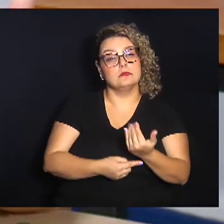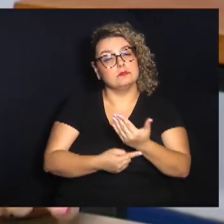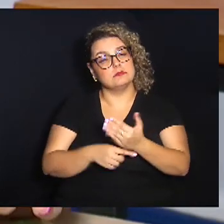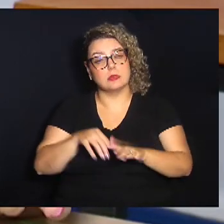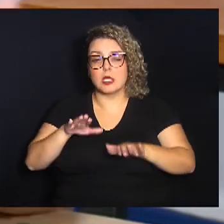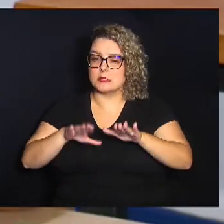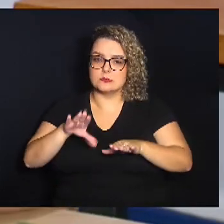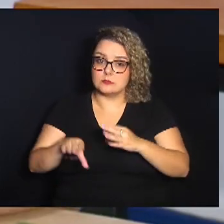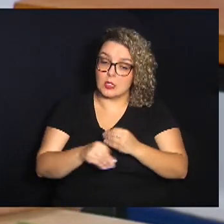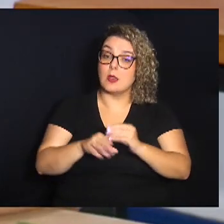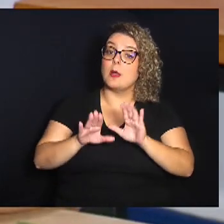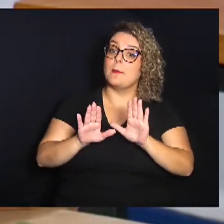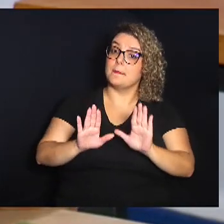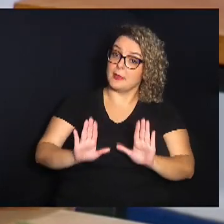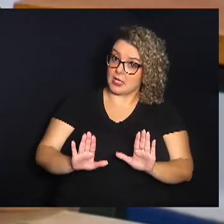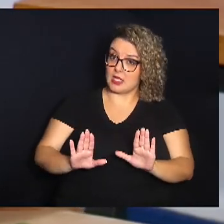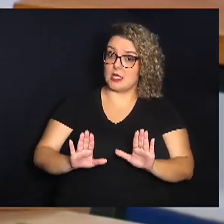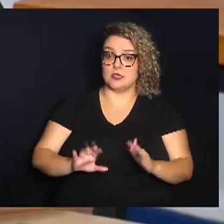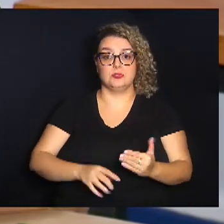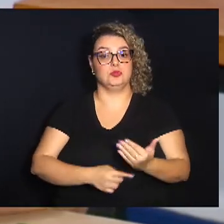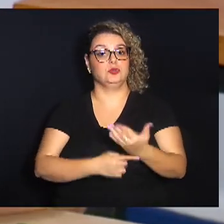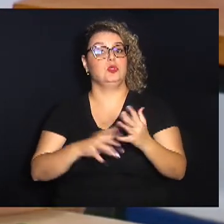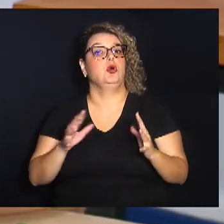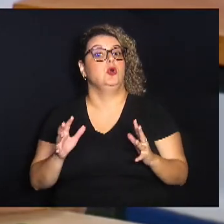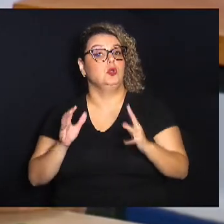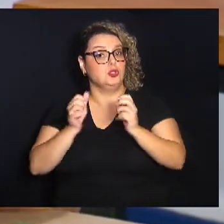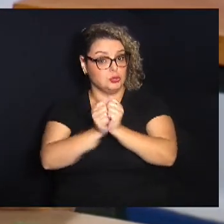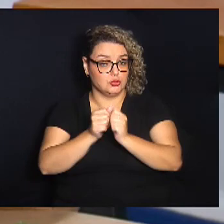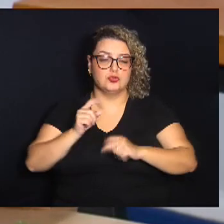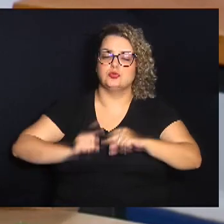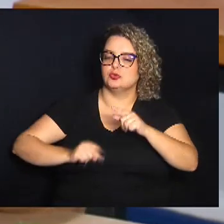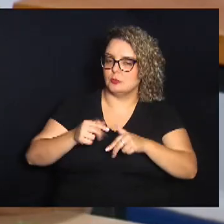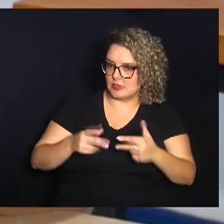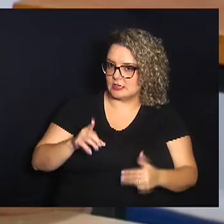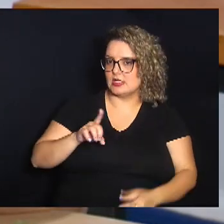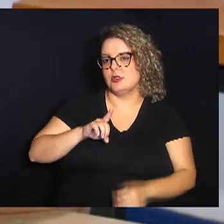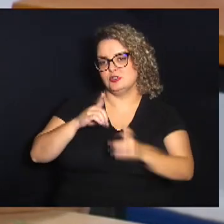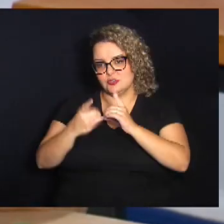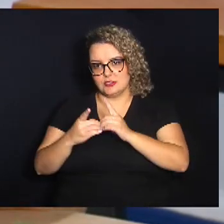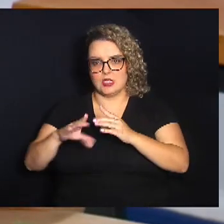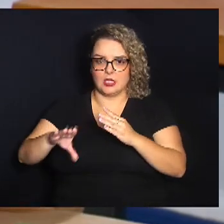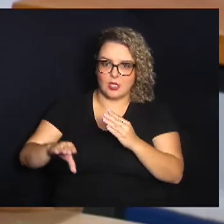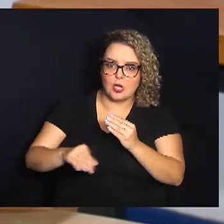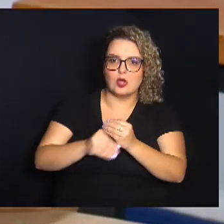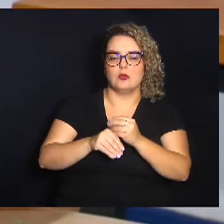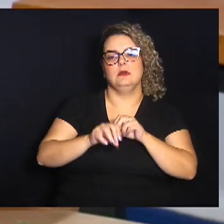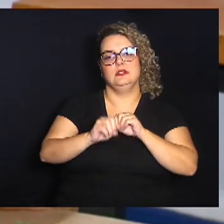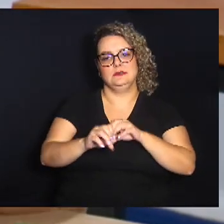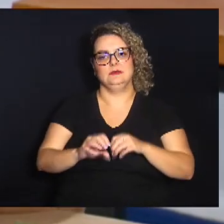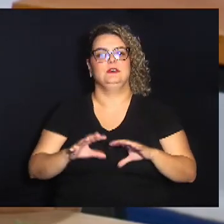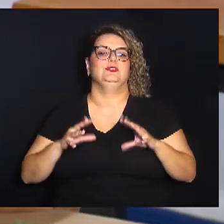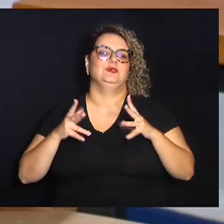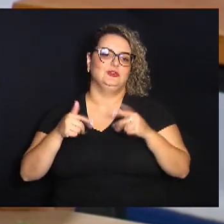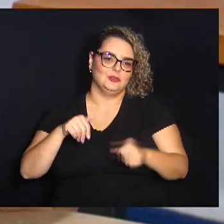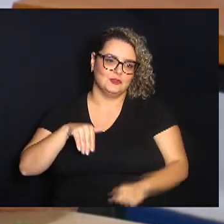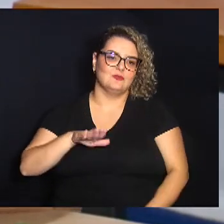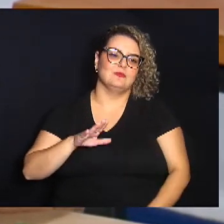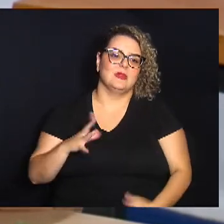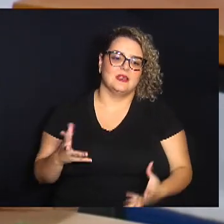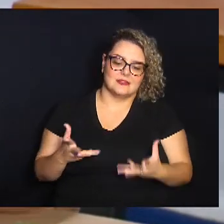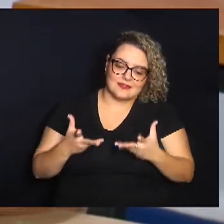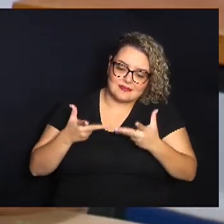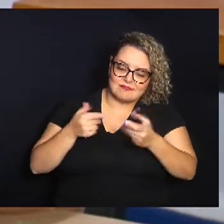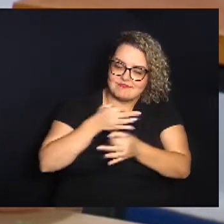agrega, mas que a tecnologia, junto do material didático, complementa o ensino e torna tudo muito mais rico, tudo